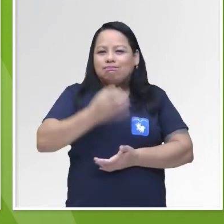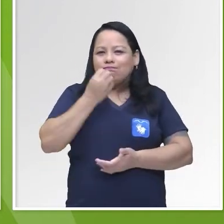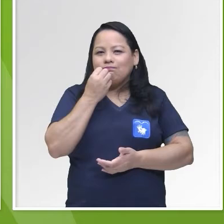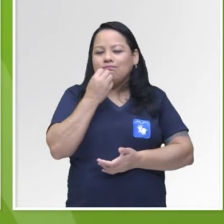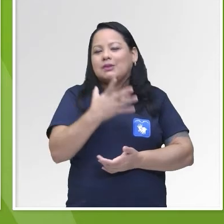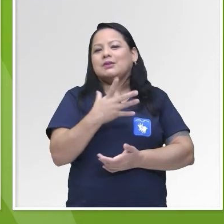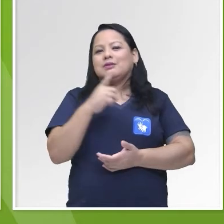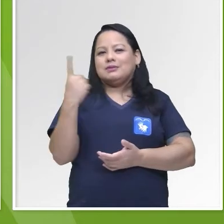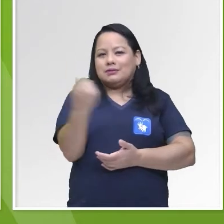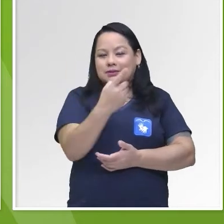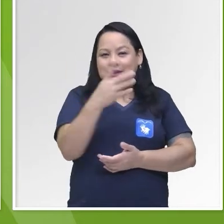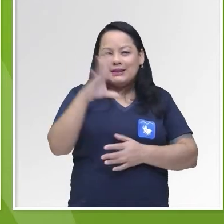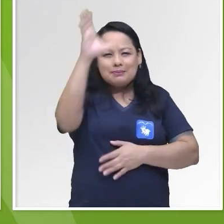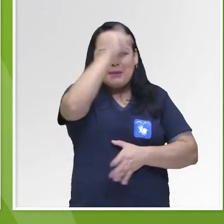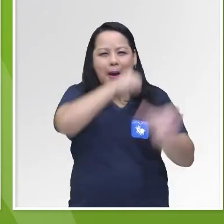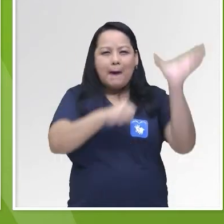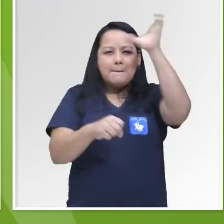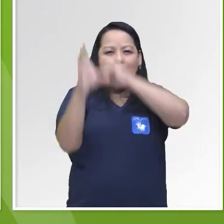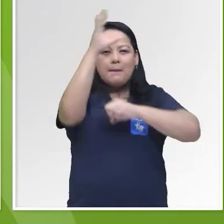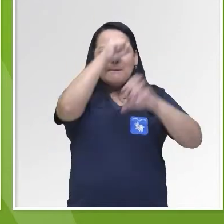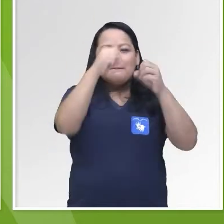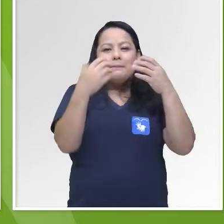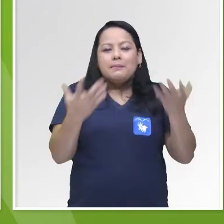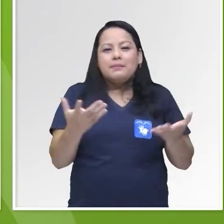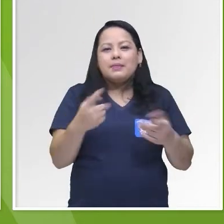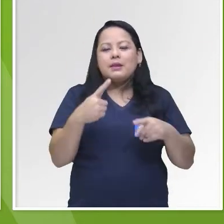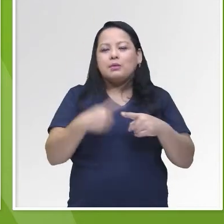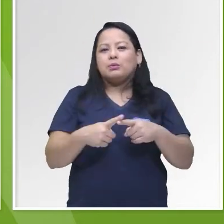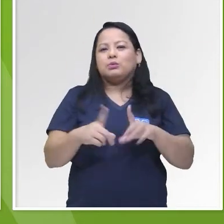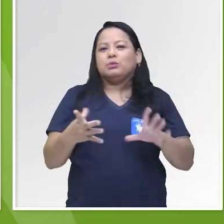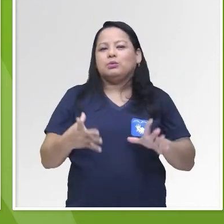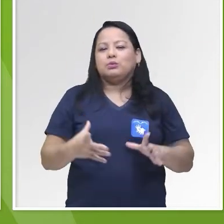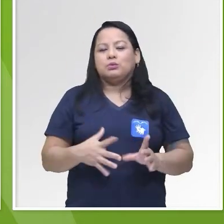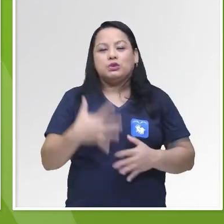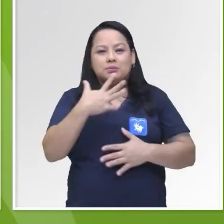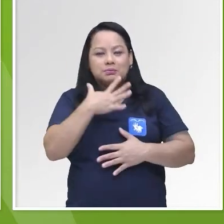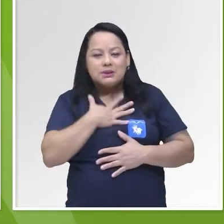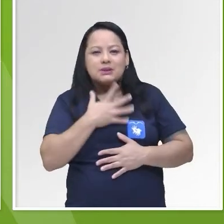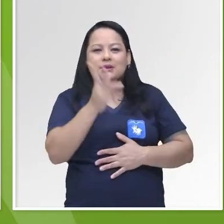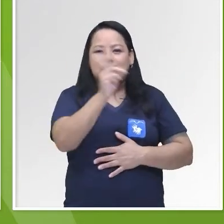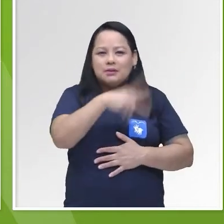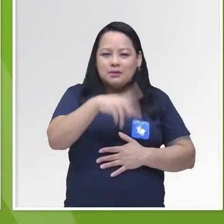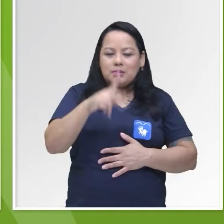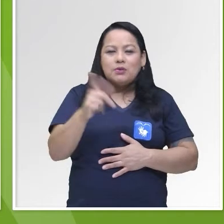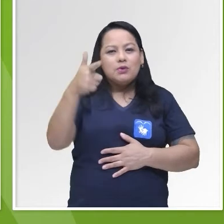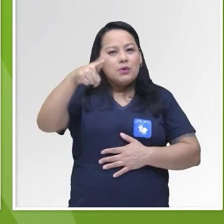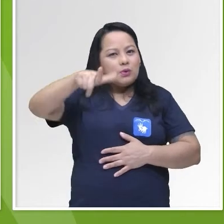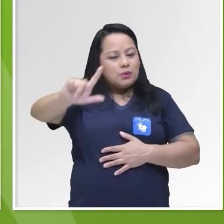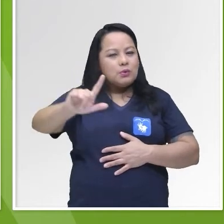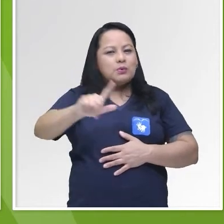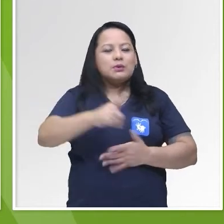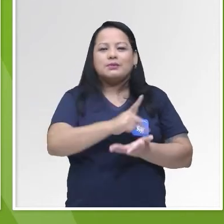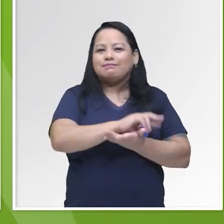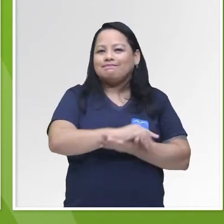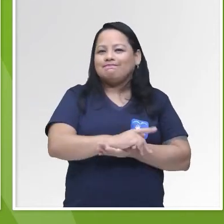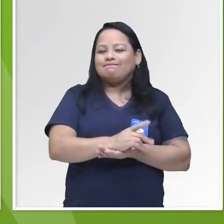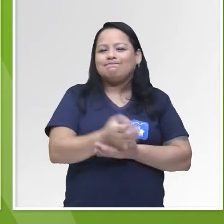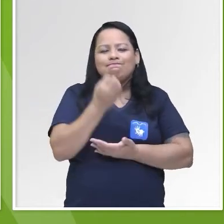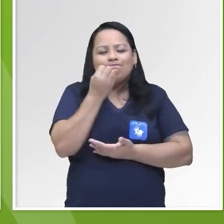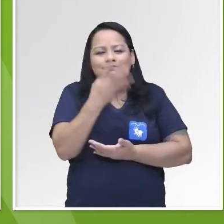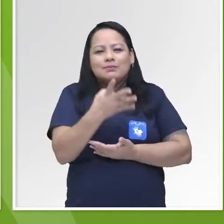bacanas vocês aprenderam, né? Através de mim, através da professora Yara, quantas coisas